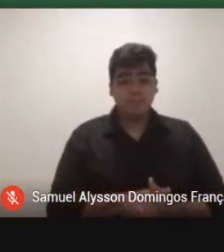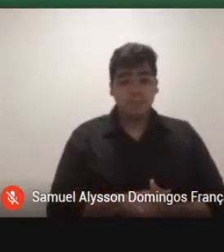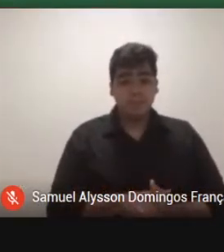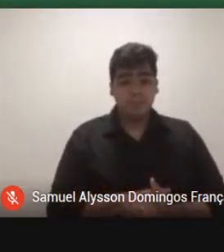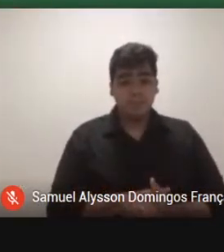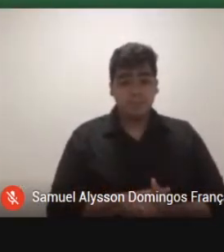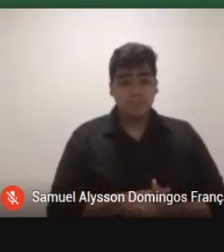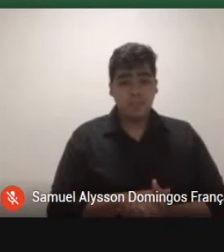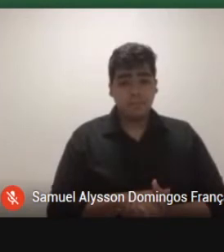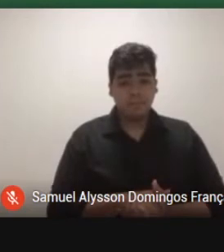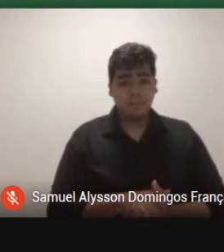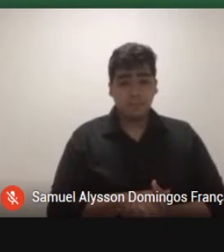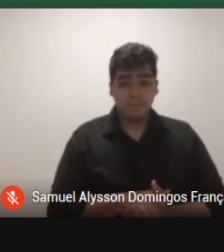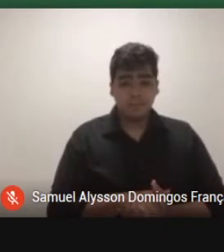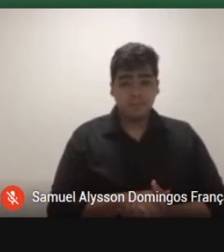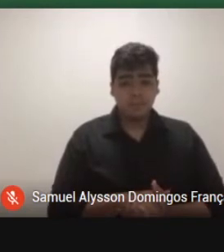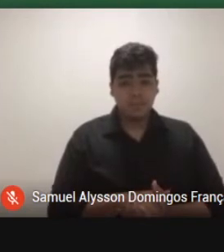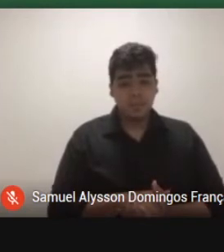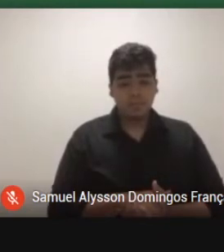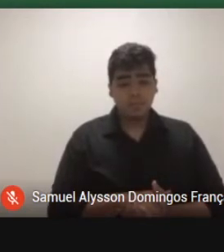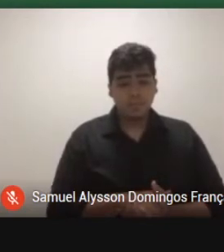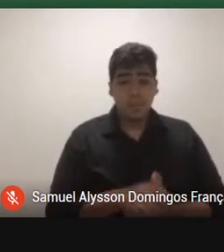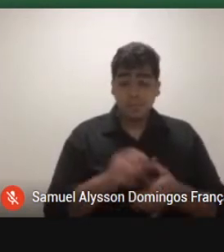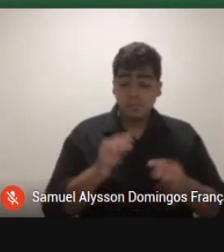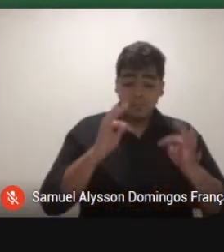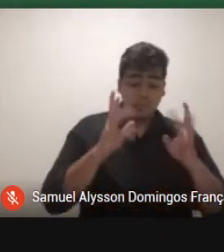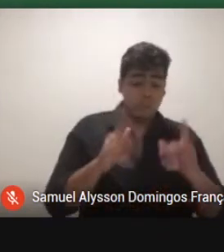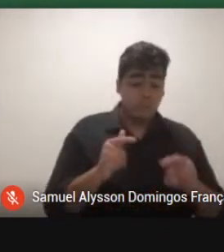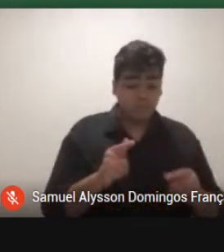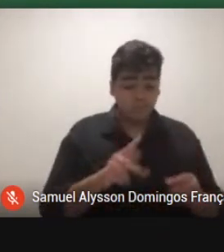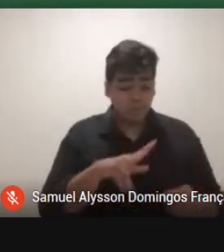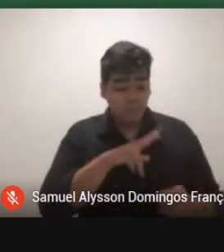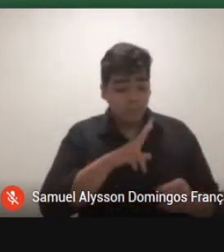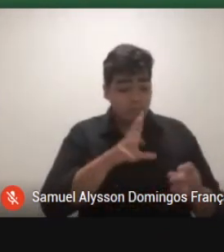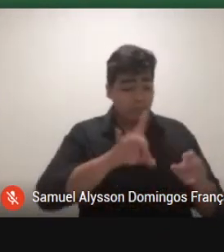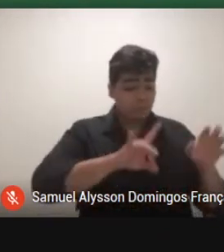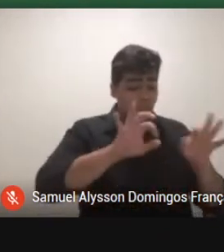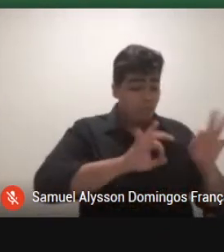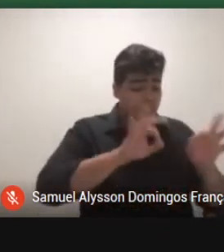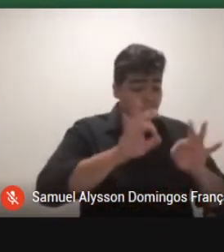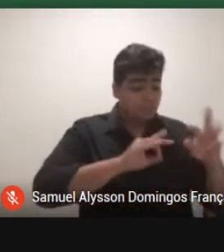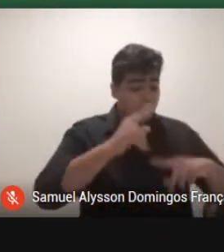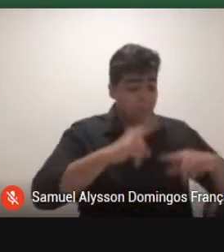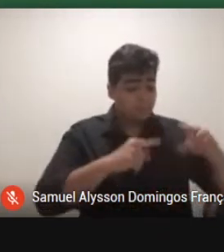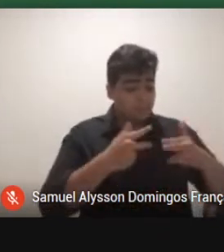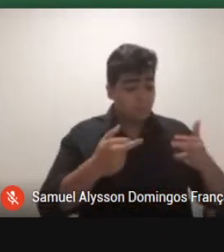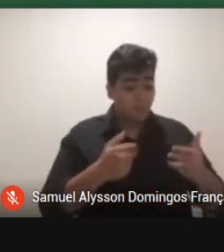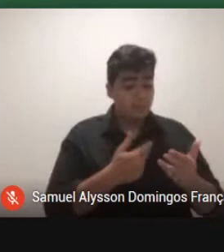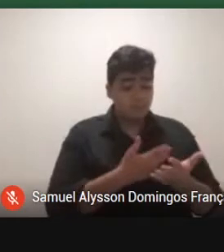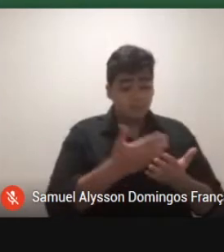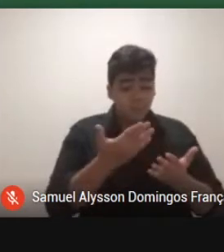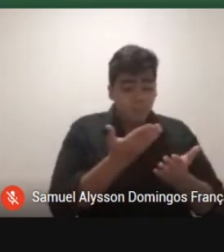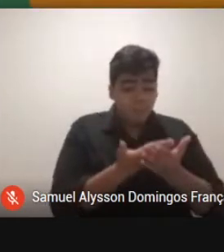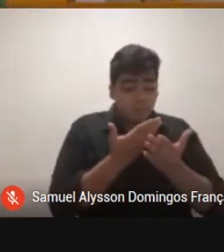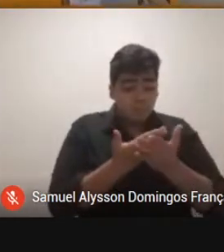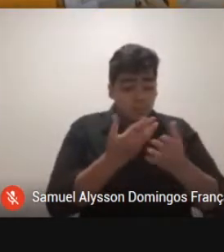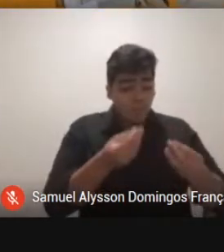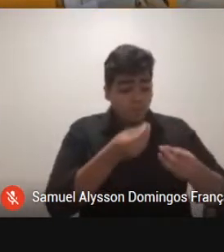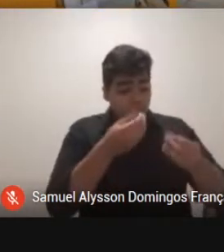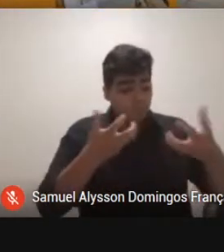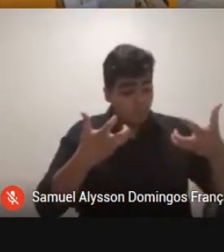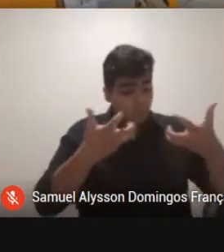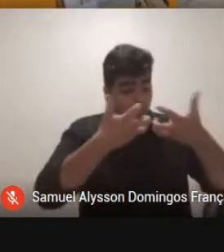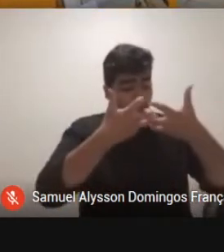Com todos individualmente montados os mobiliários, a gente começou o processo de estudo dos encaixes dessas peças, né? Aqui